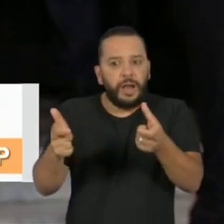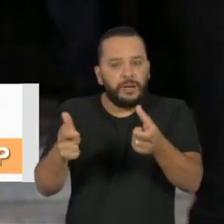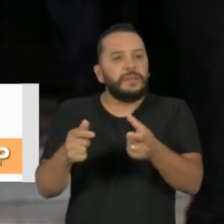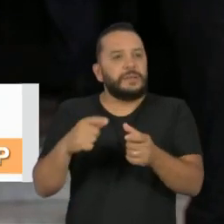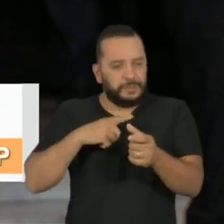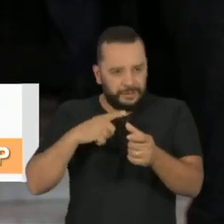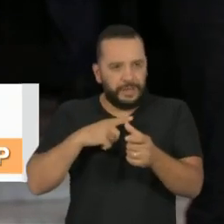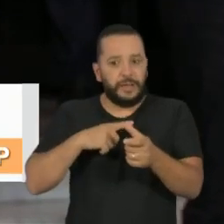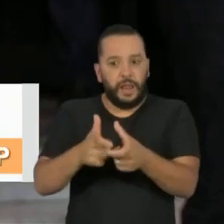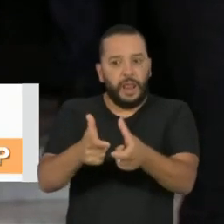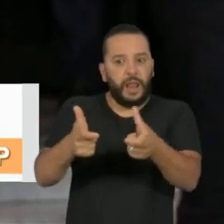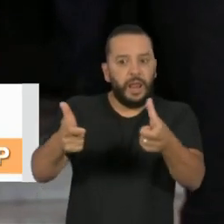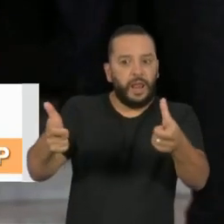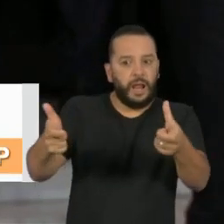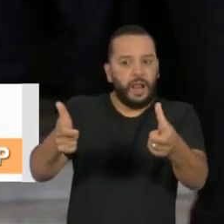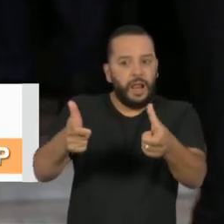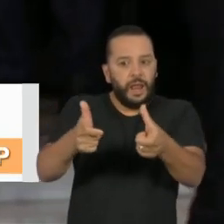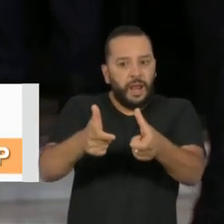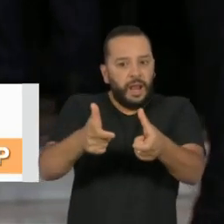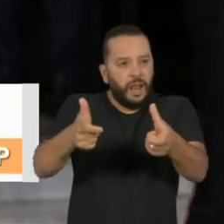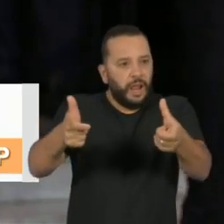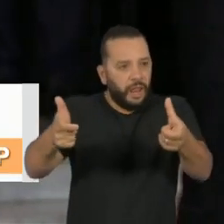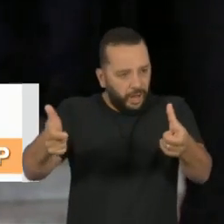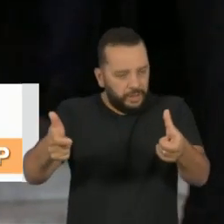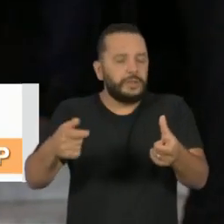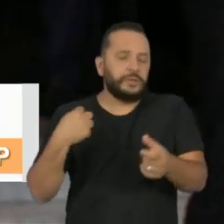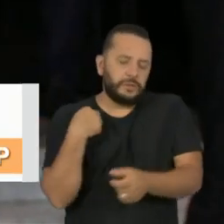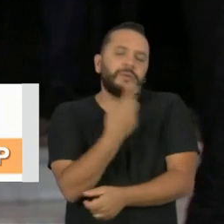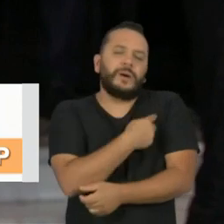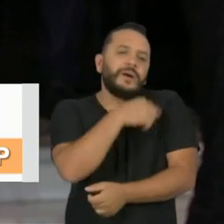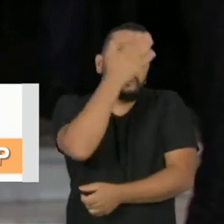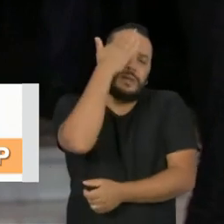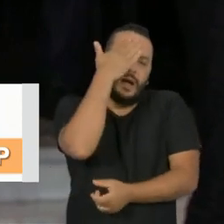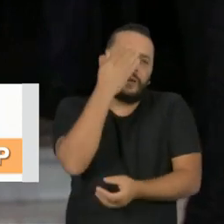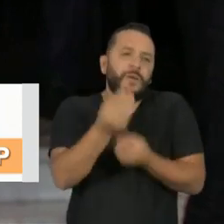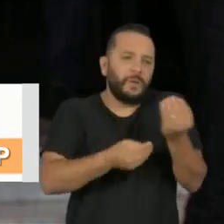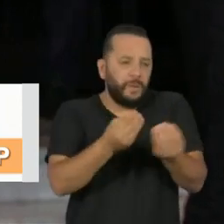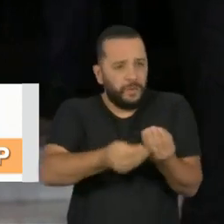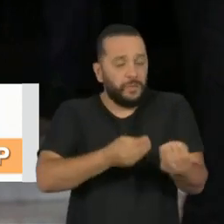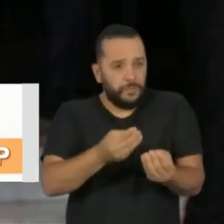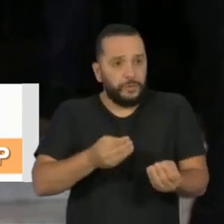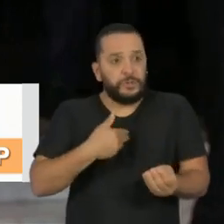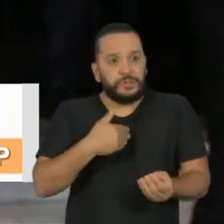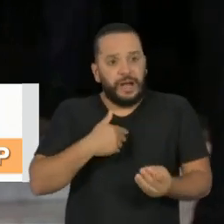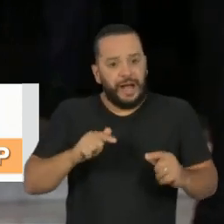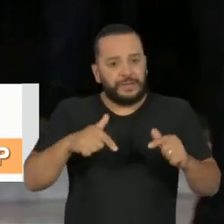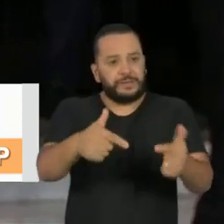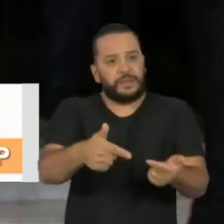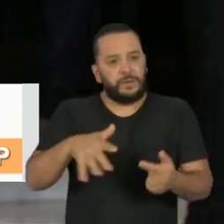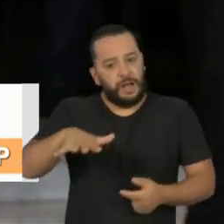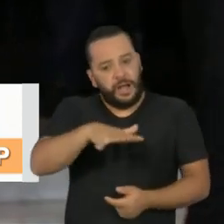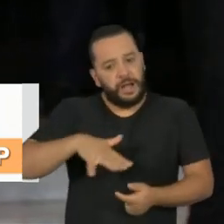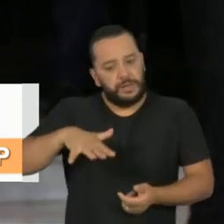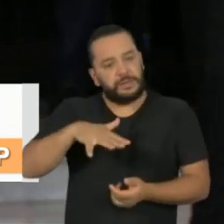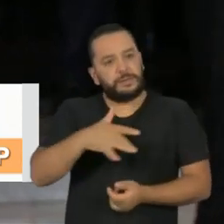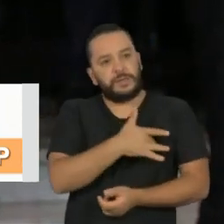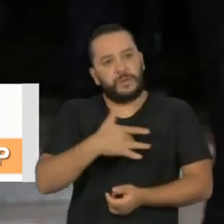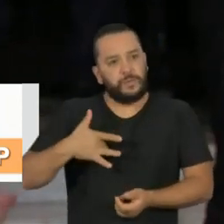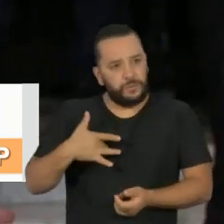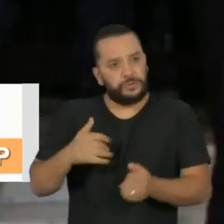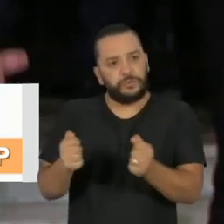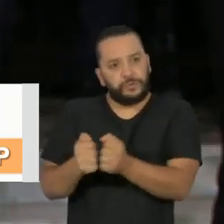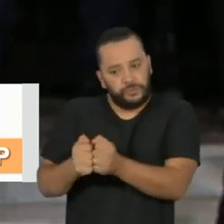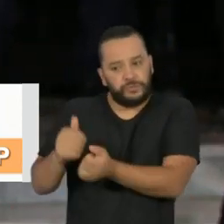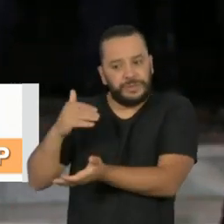está considerado, e essas ações na área de saúde que o secretário está tomando é subsidiada